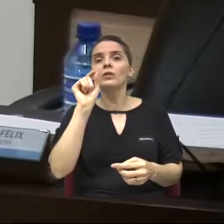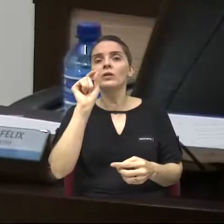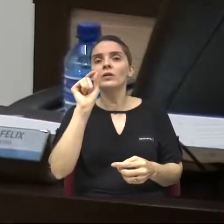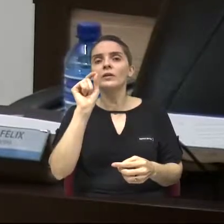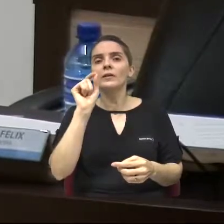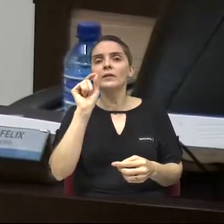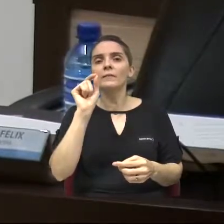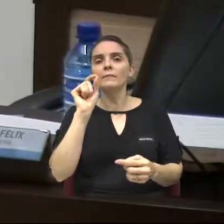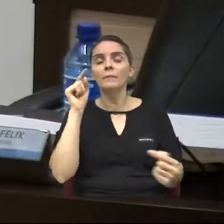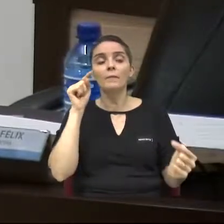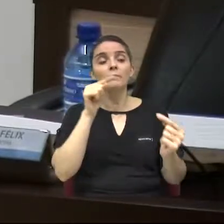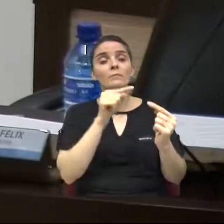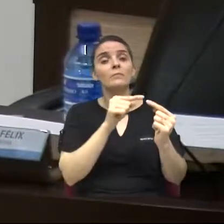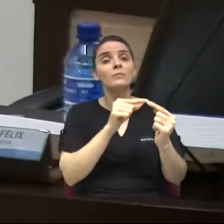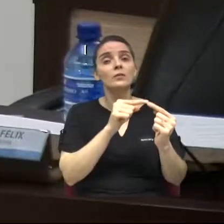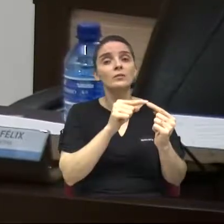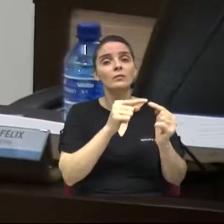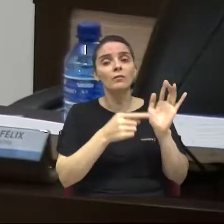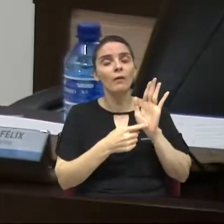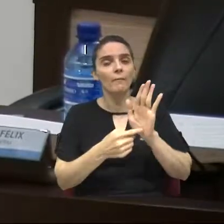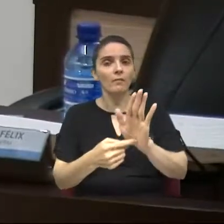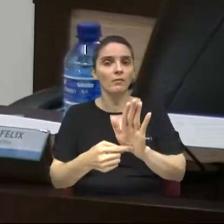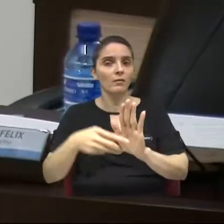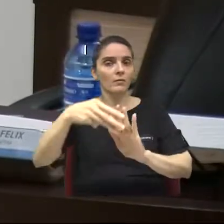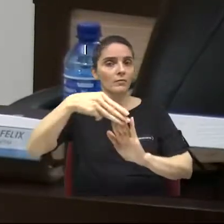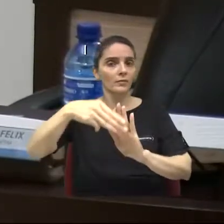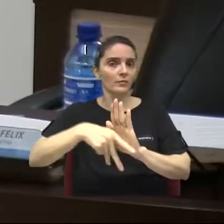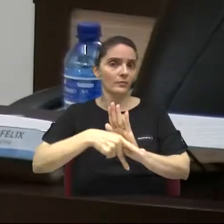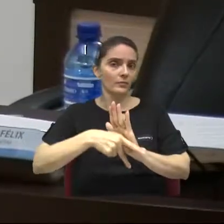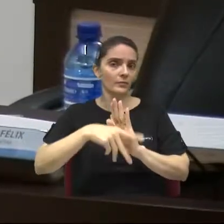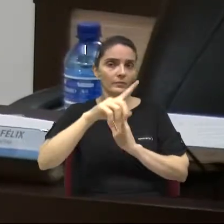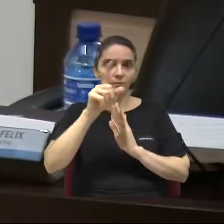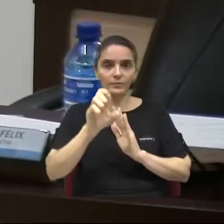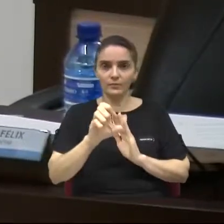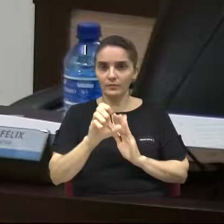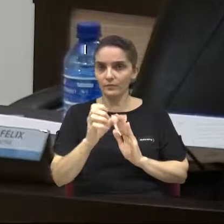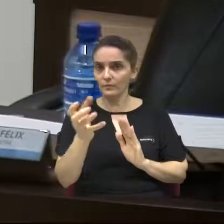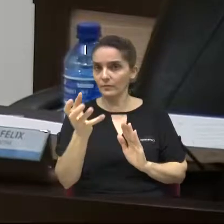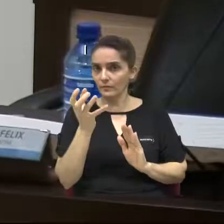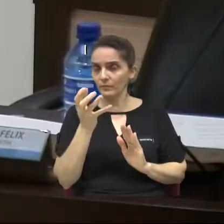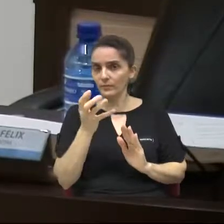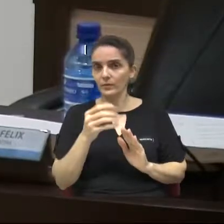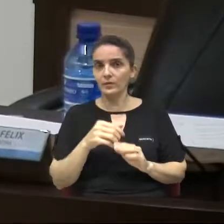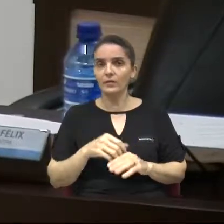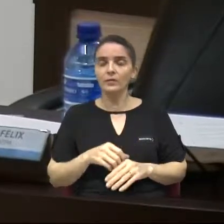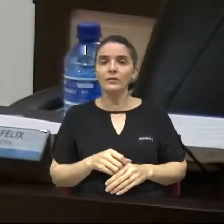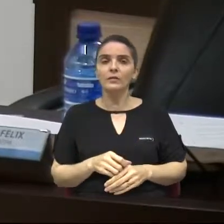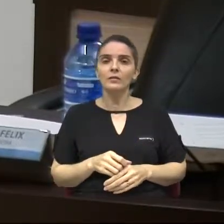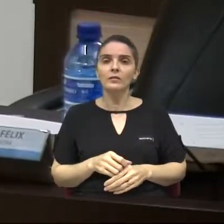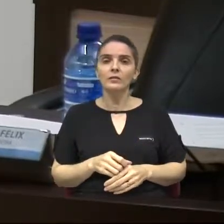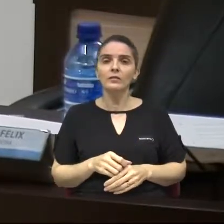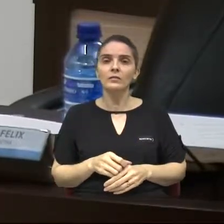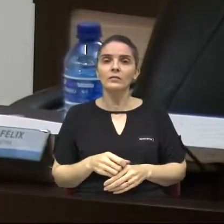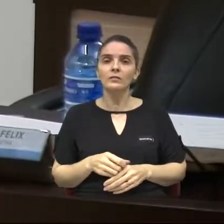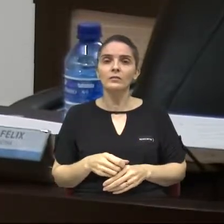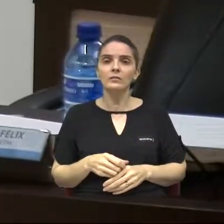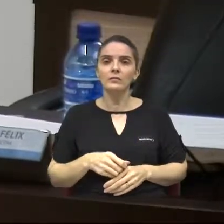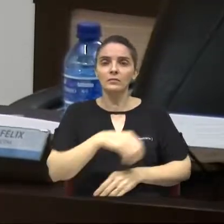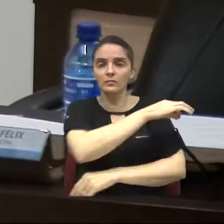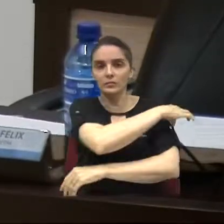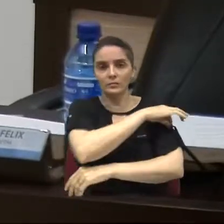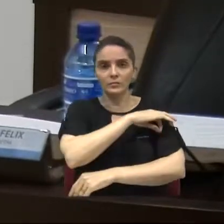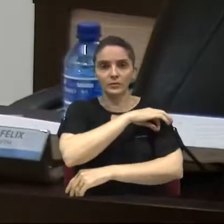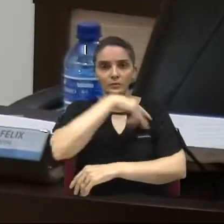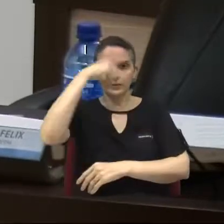levado ao Ministério Público? O vereador José Roberto conseguiu, inclusive, uma condenação do ex-prefeito, Paulo